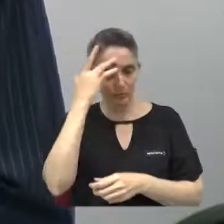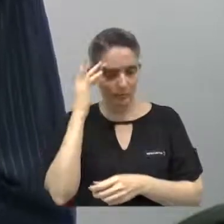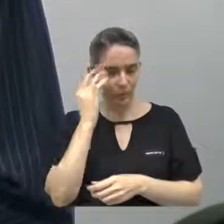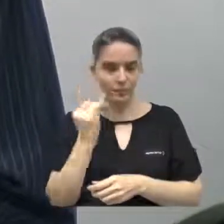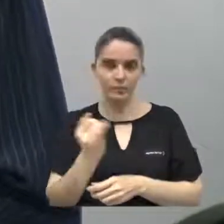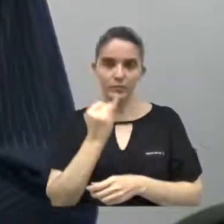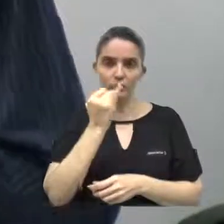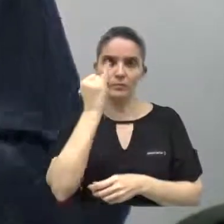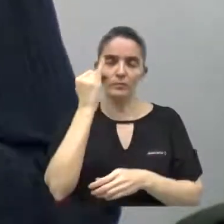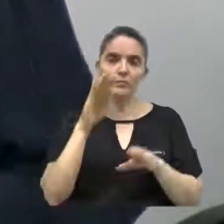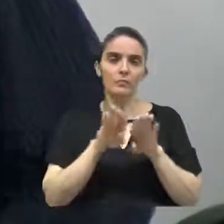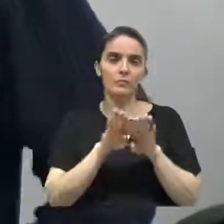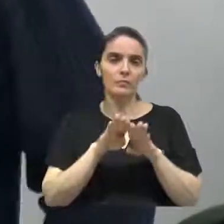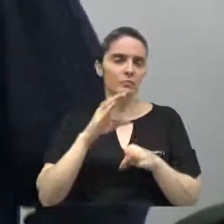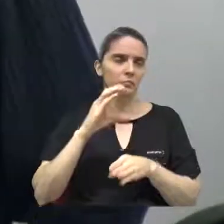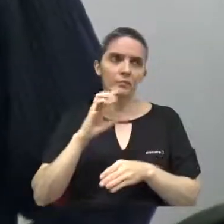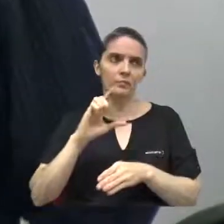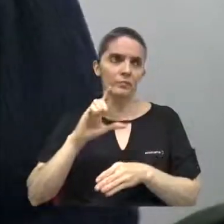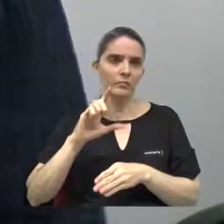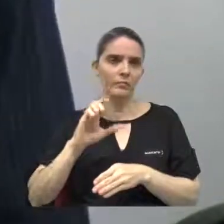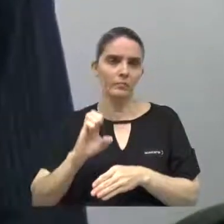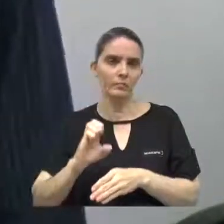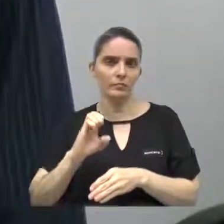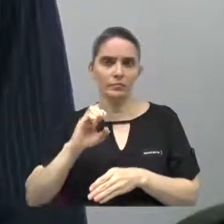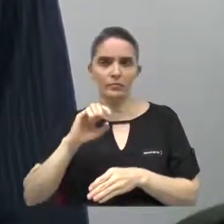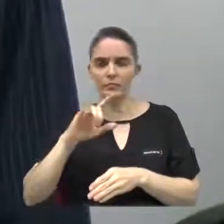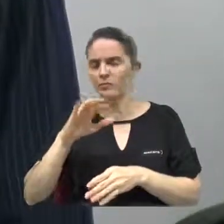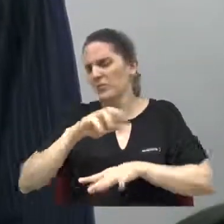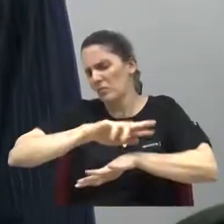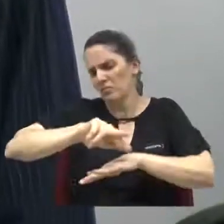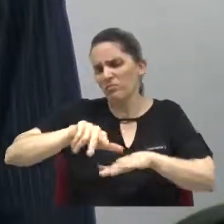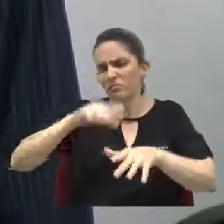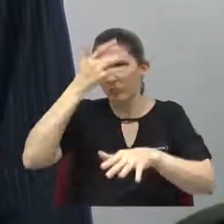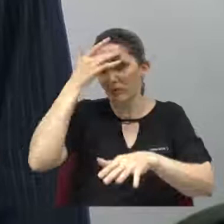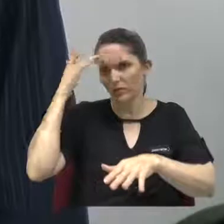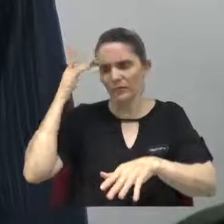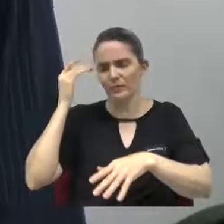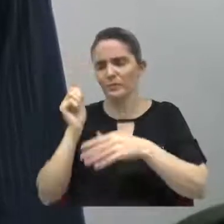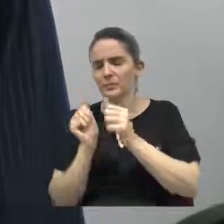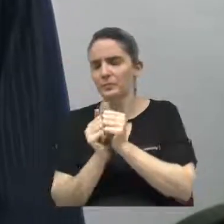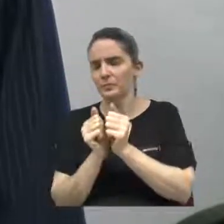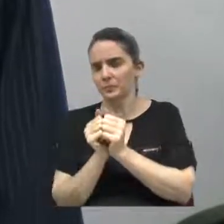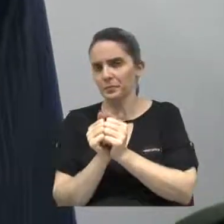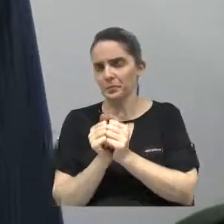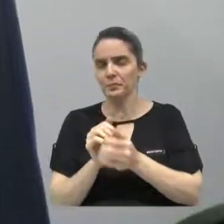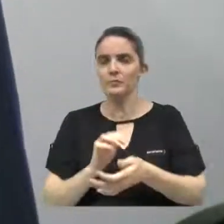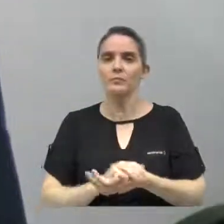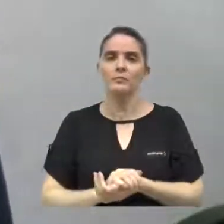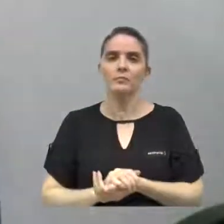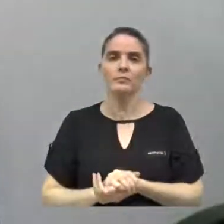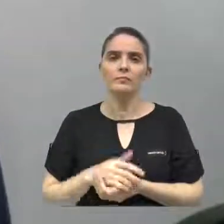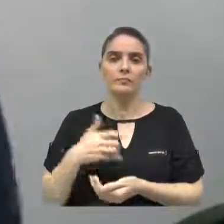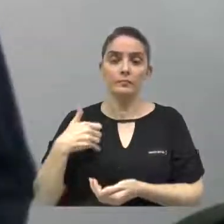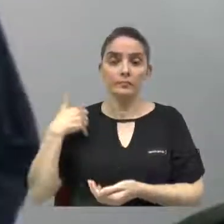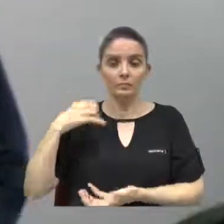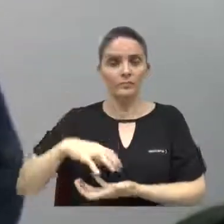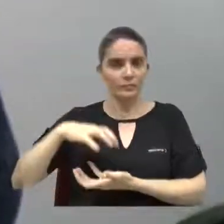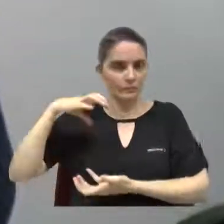Doroti, Célia, Olíria, uma série de outras pessoas da terceira idade, daquela mesma época, e ela teve lá um trabalho brilhante.